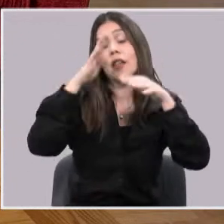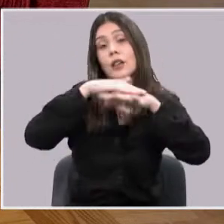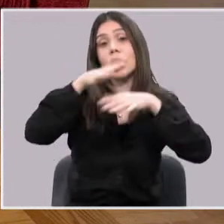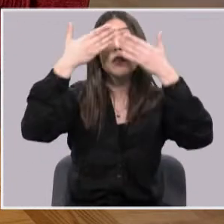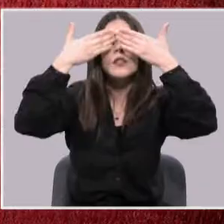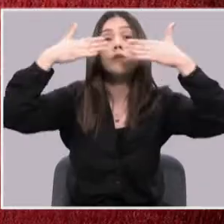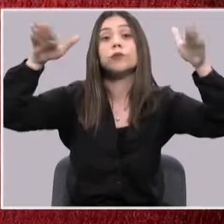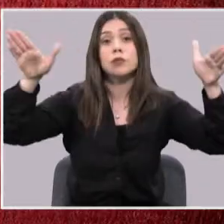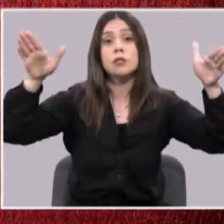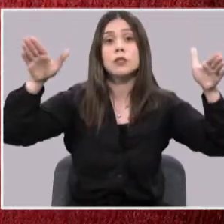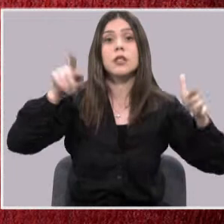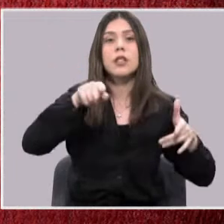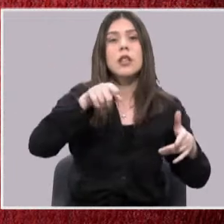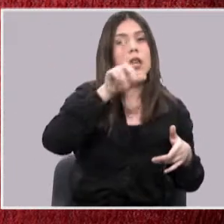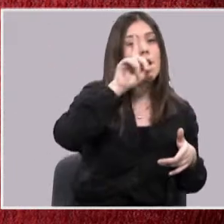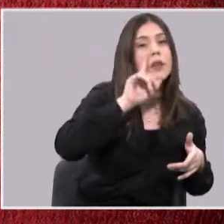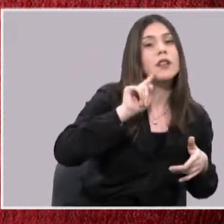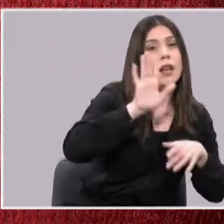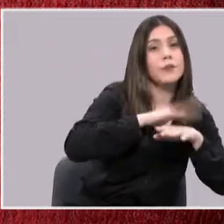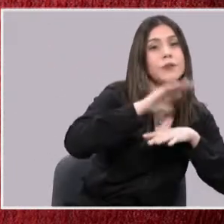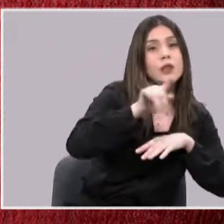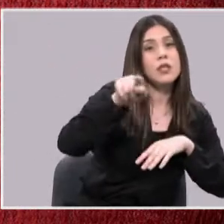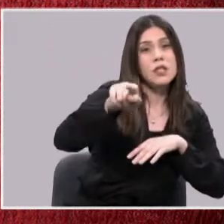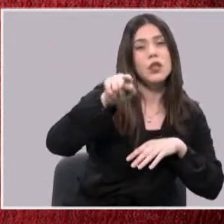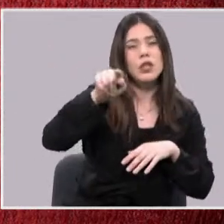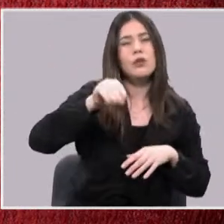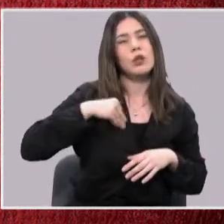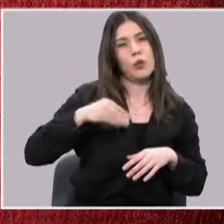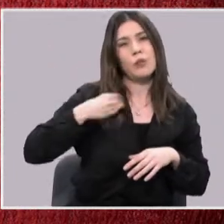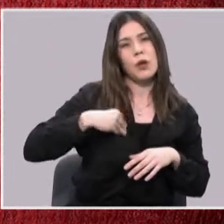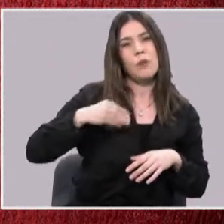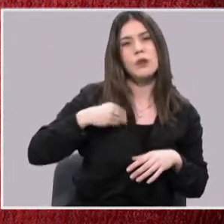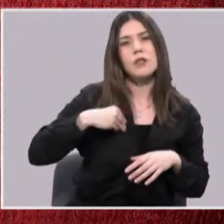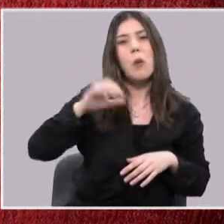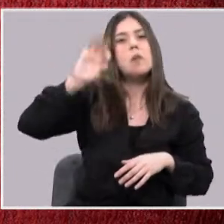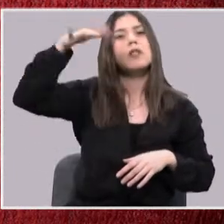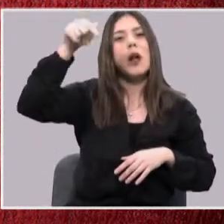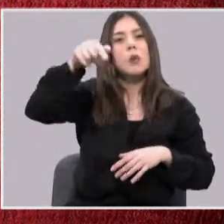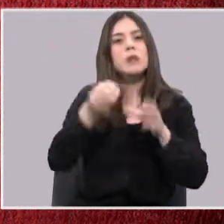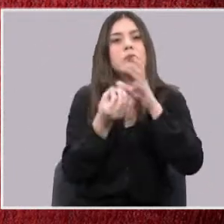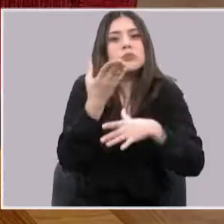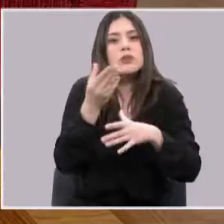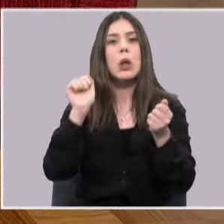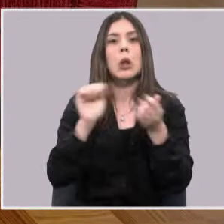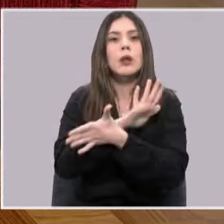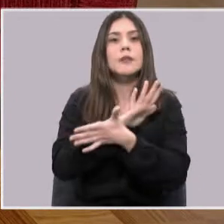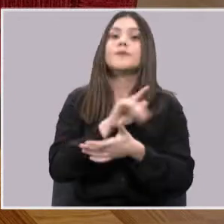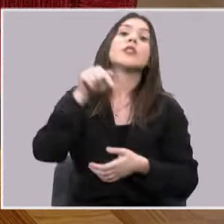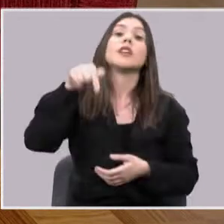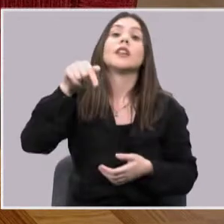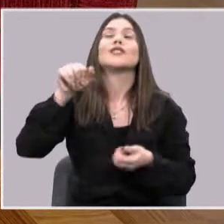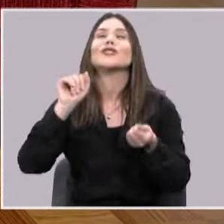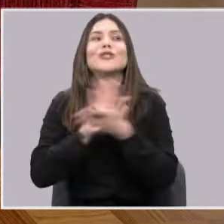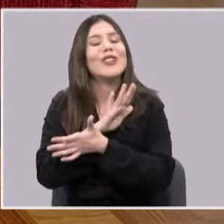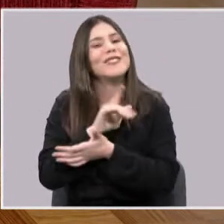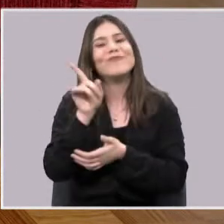das democracias. E é com todos esses problemas que a mentira comporta, foi esta a sua principal preocupação quando criou o jornal digital? O Polígrafo